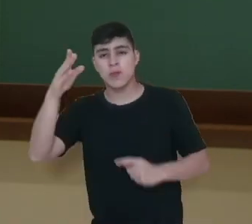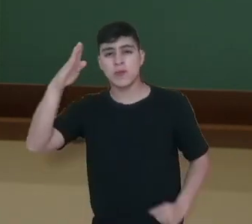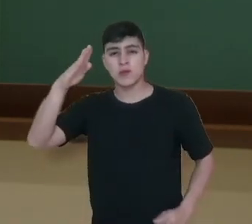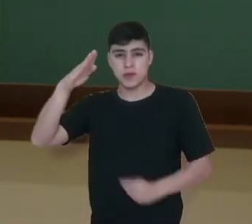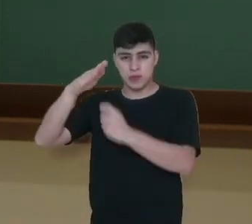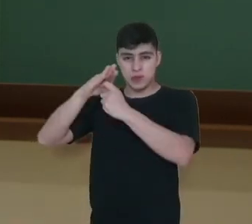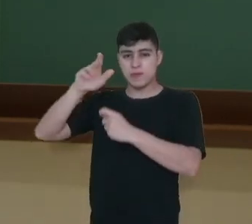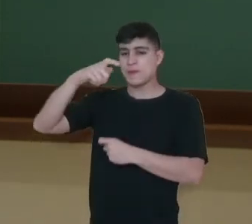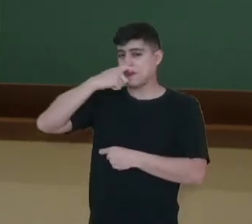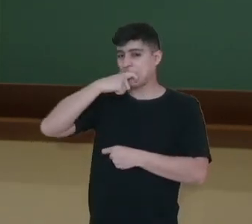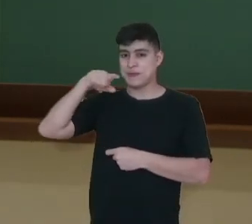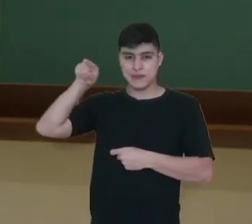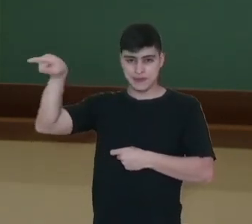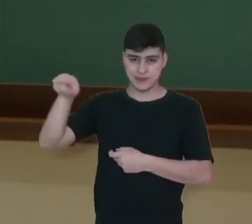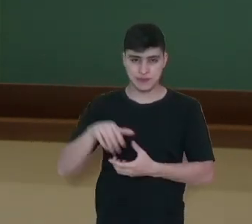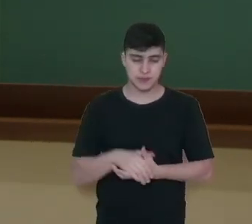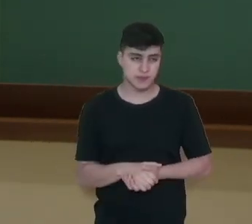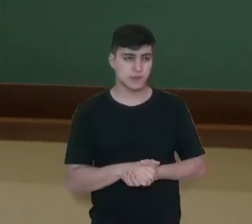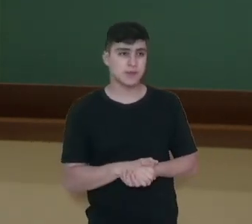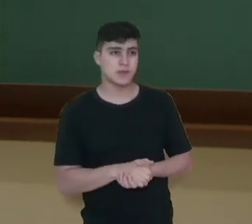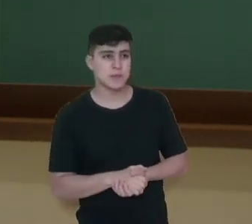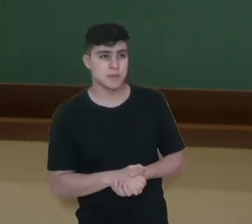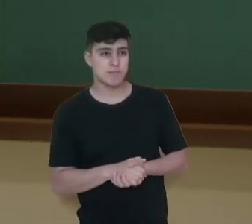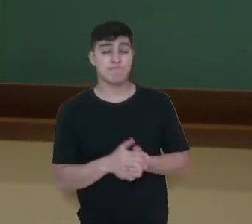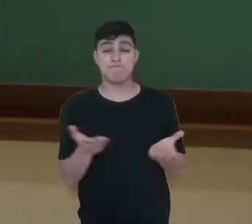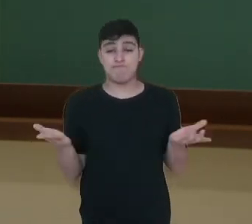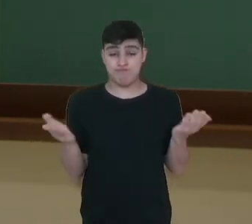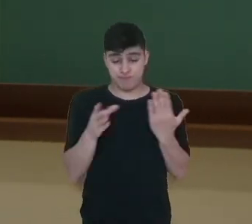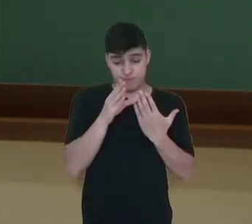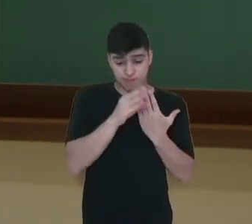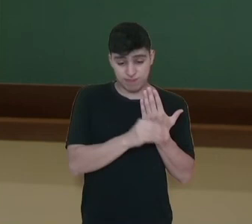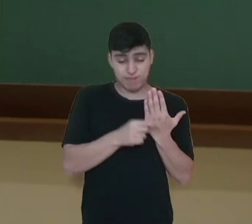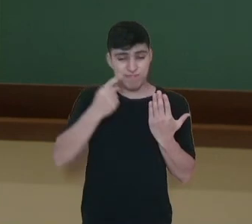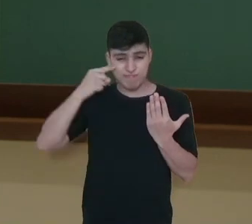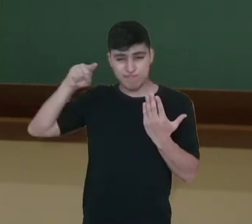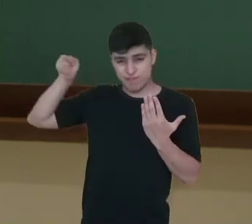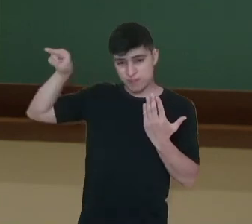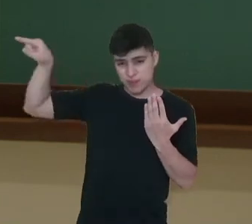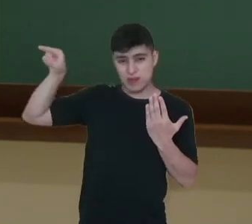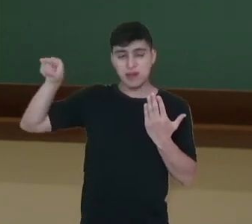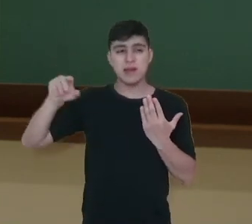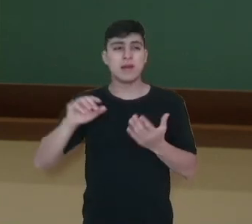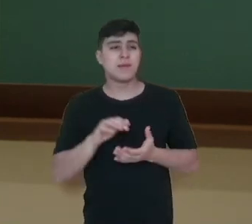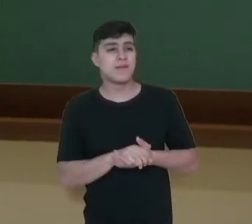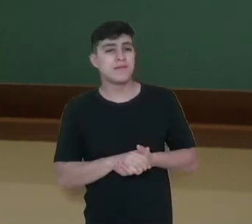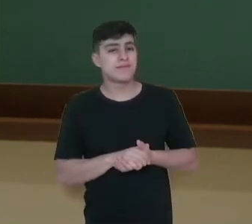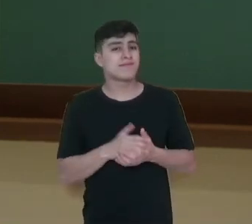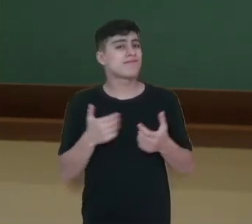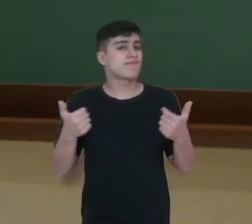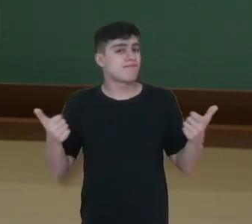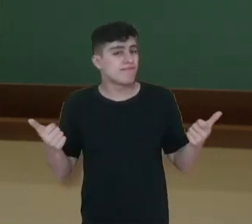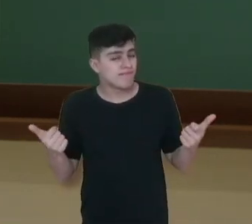Império Inglês. Então essas são as nossas referências, as referências das imagens.